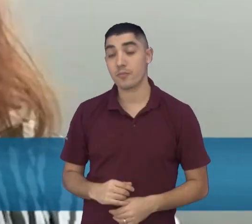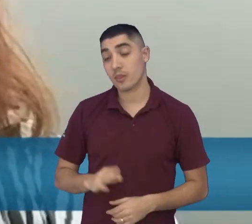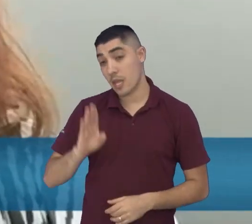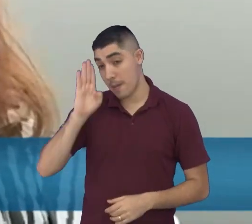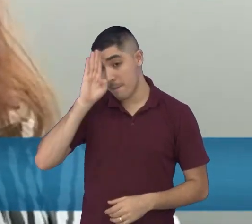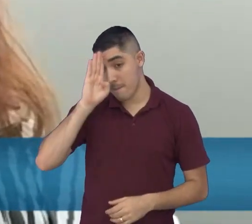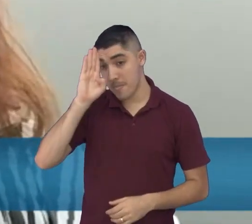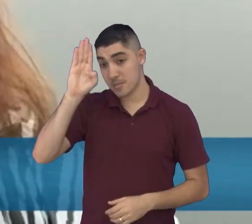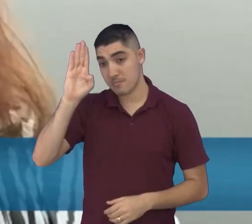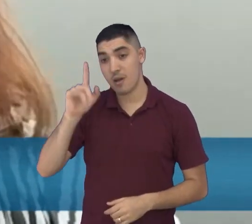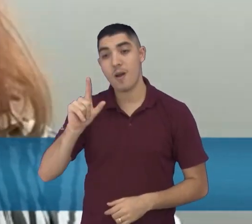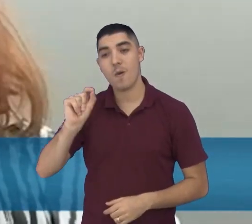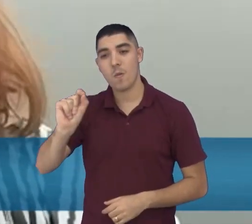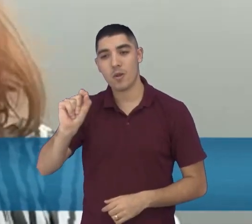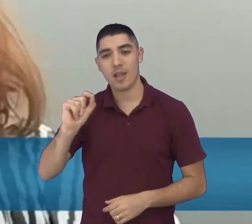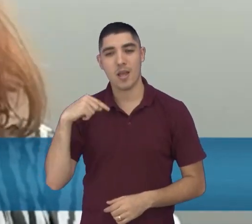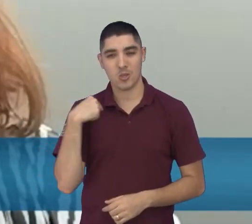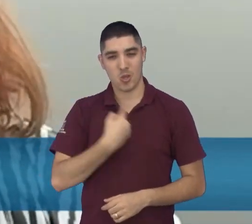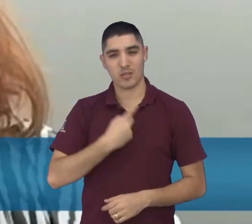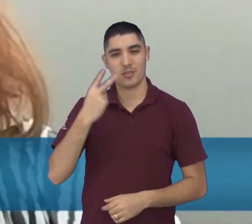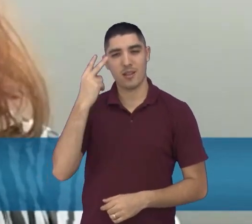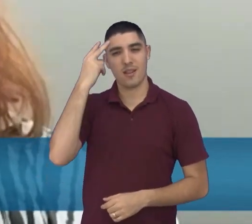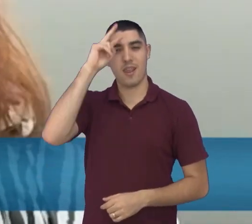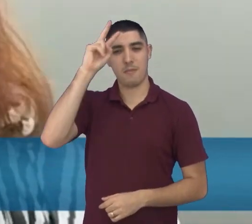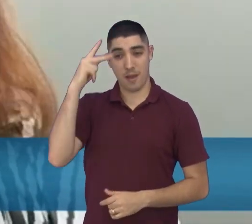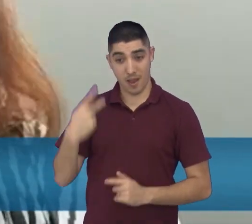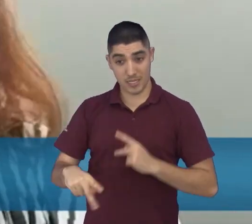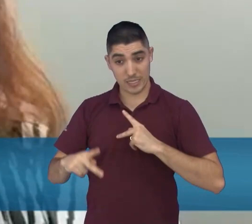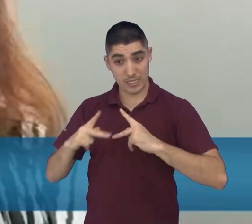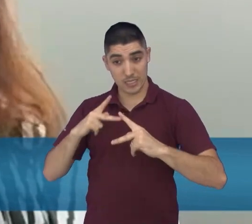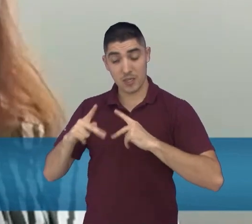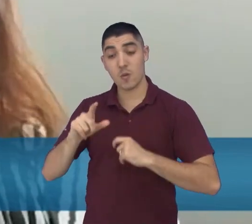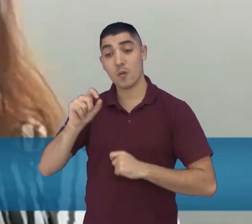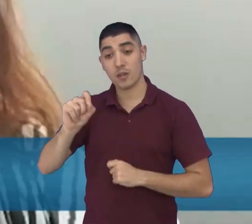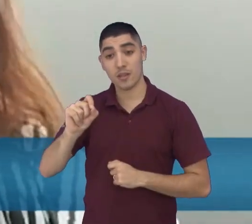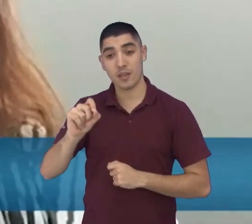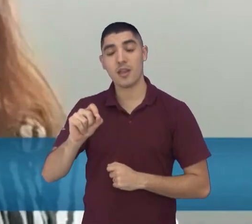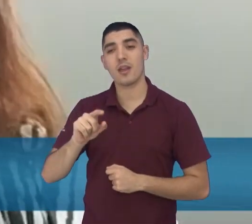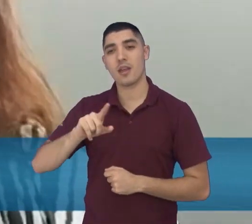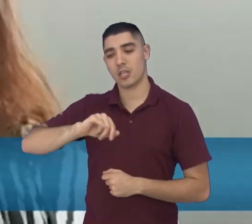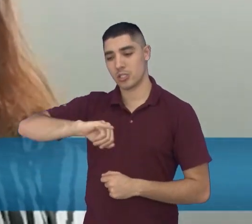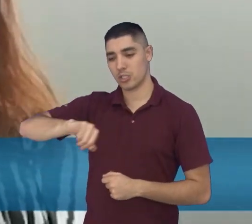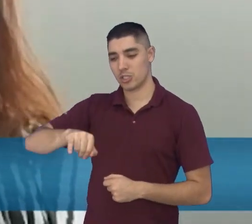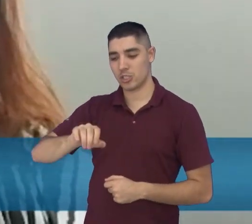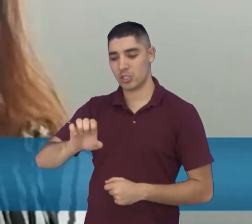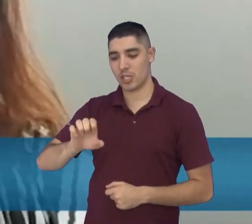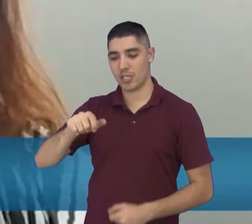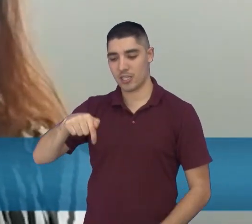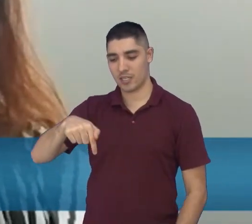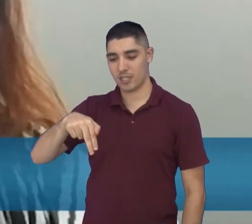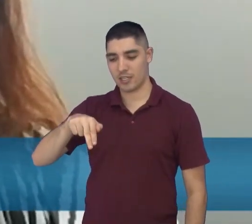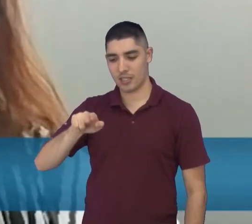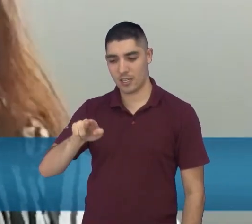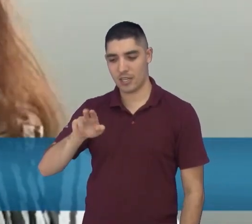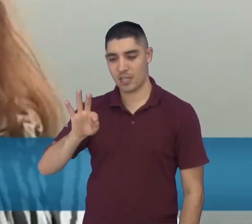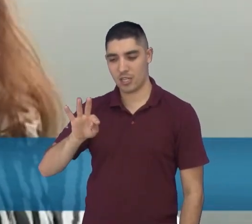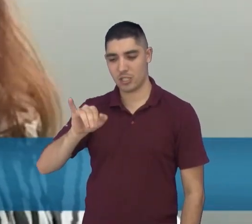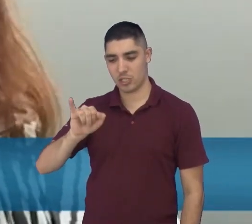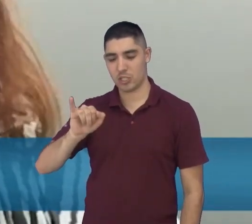vem à memória em São José dos Campos é o Jequitibá Rosa, em Eugênio de